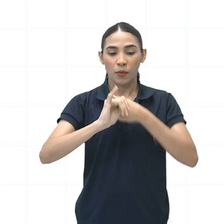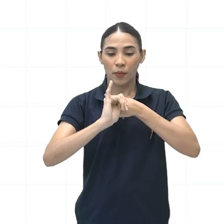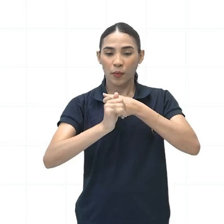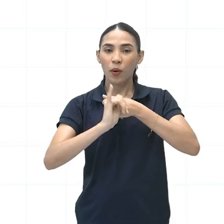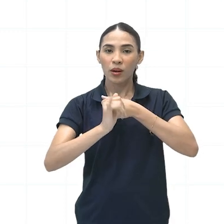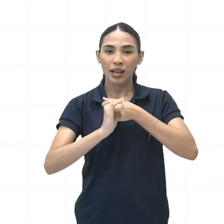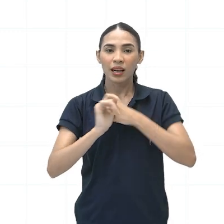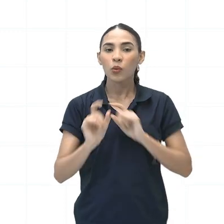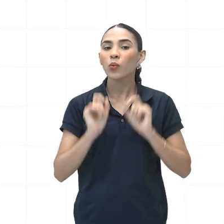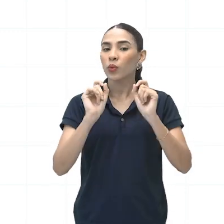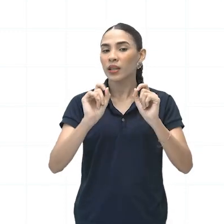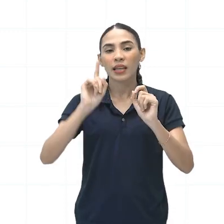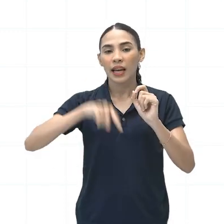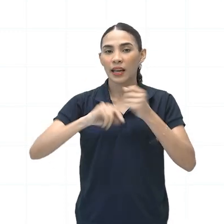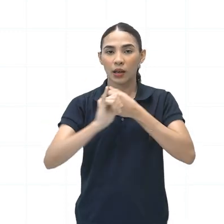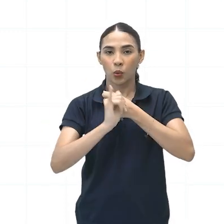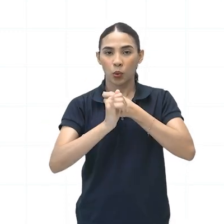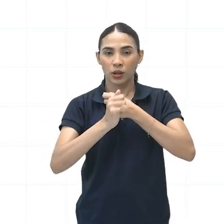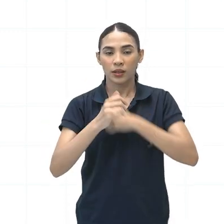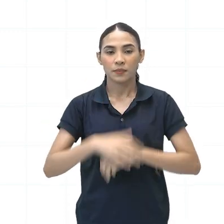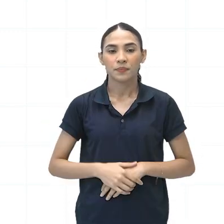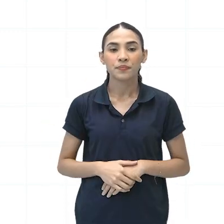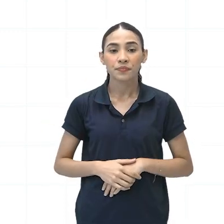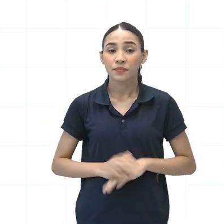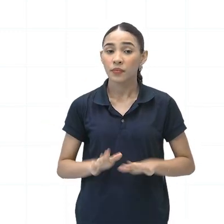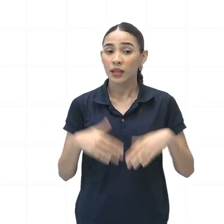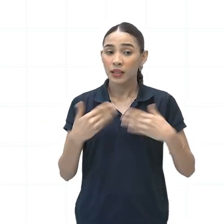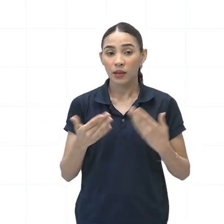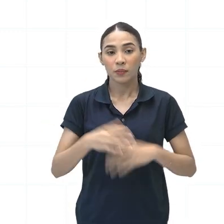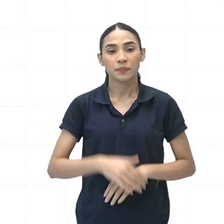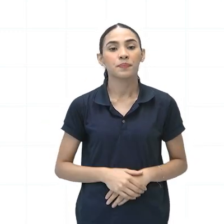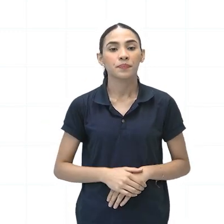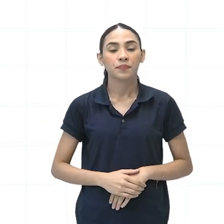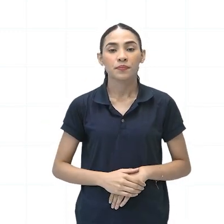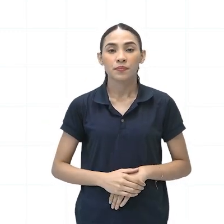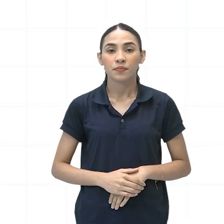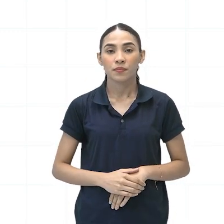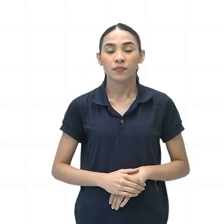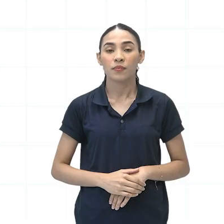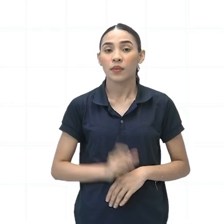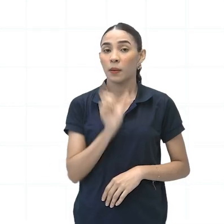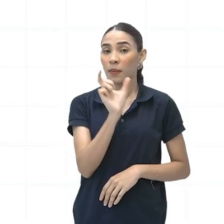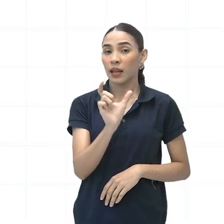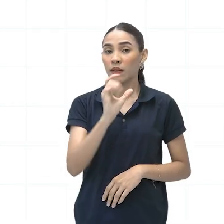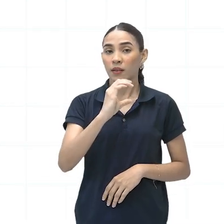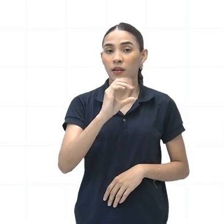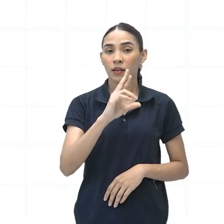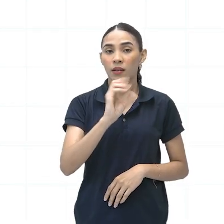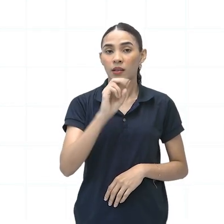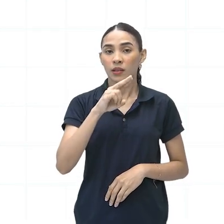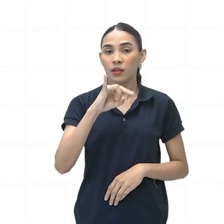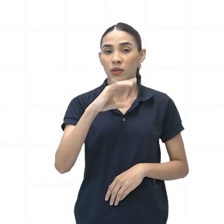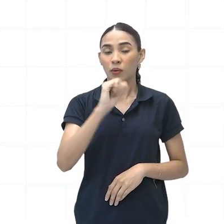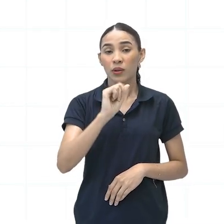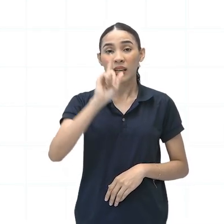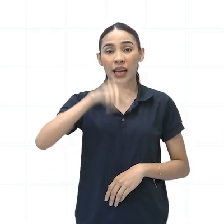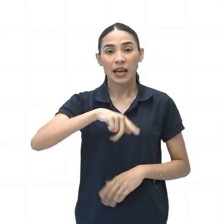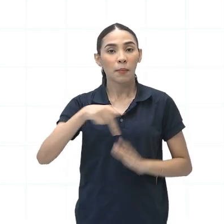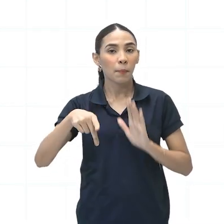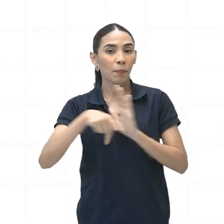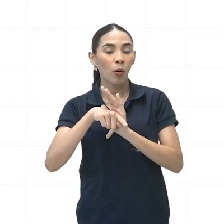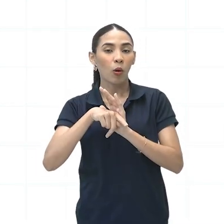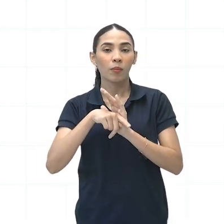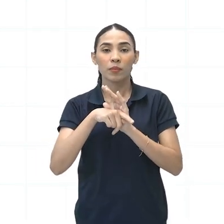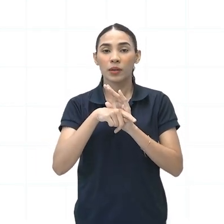definição, o que é uma crônica? Bom, a crônica, com essa palavra, né, a palavra crônica vem do termo